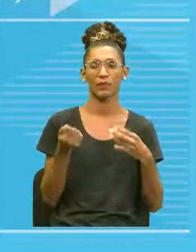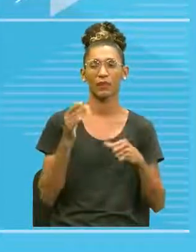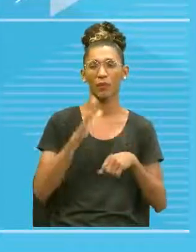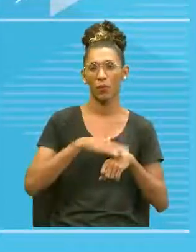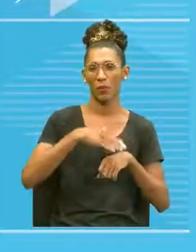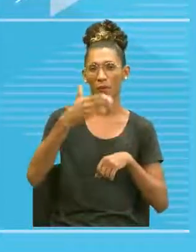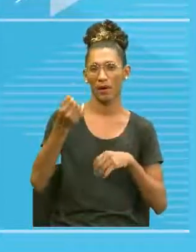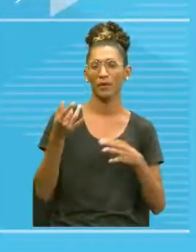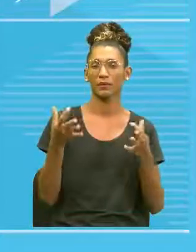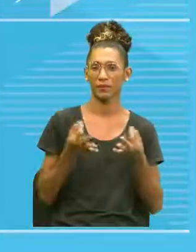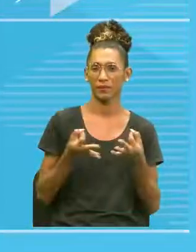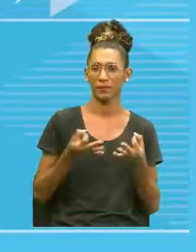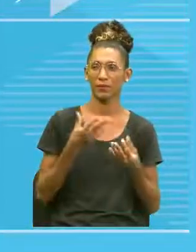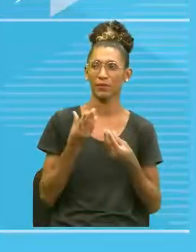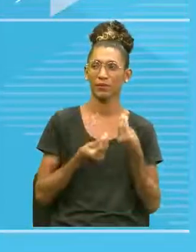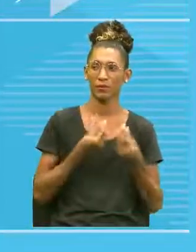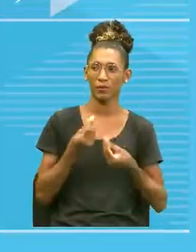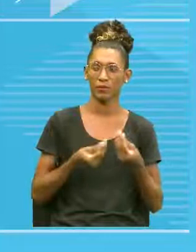mais-que-perfeito